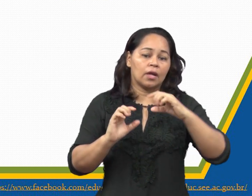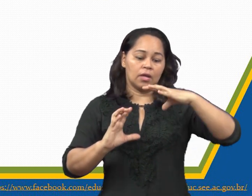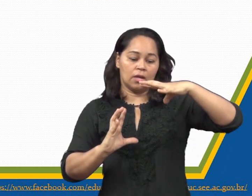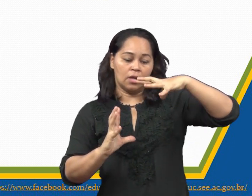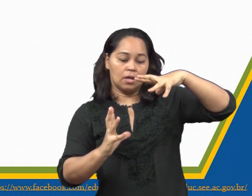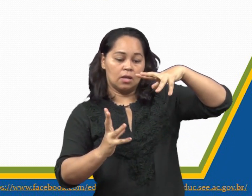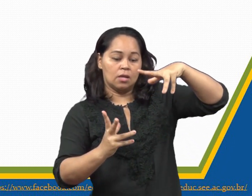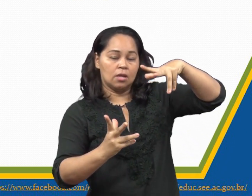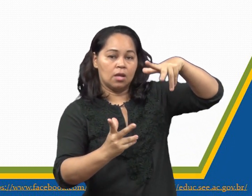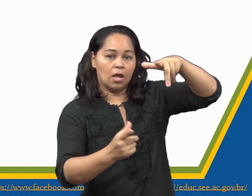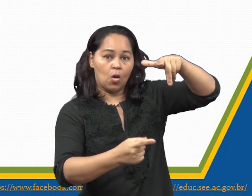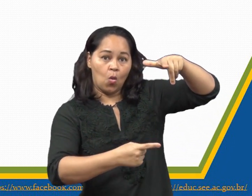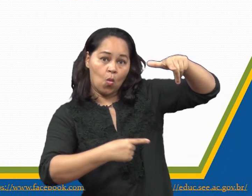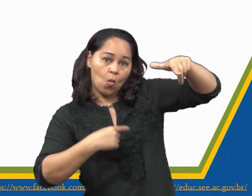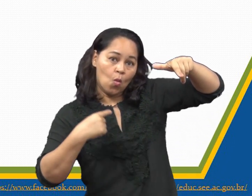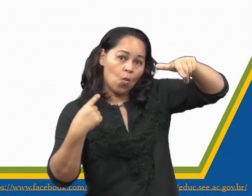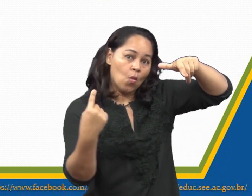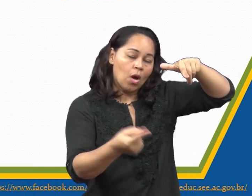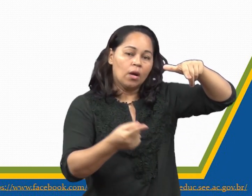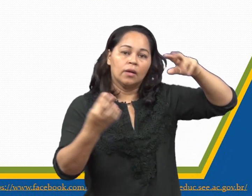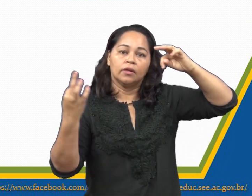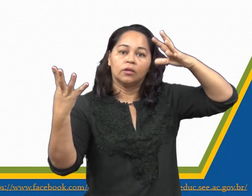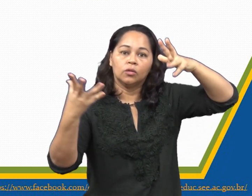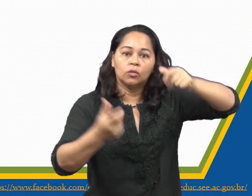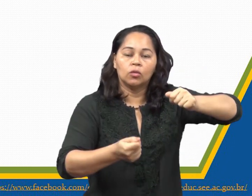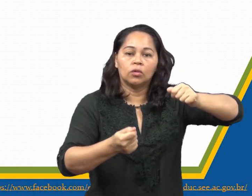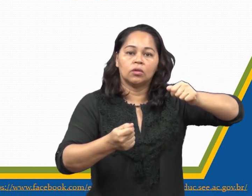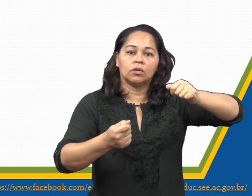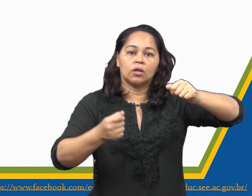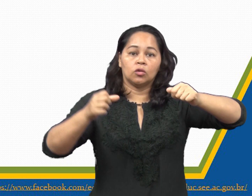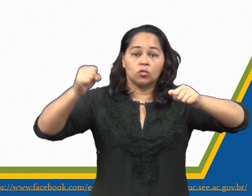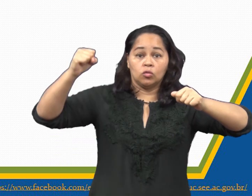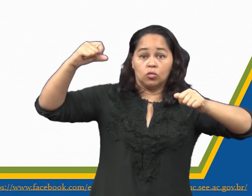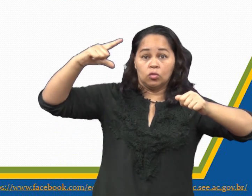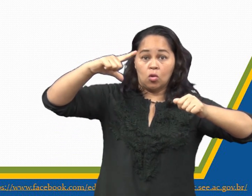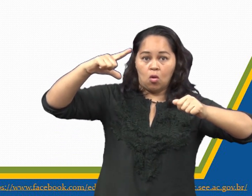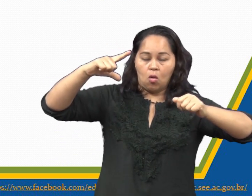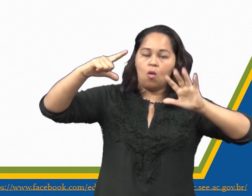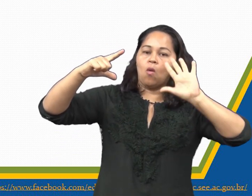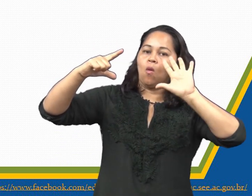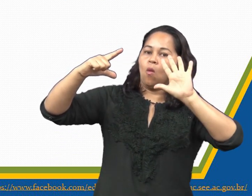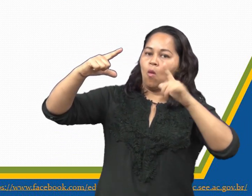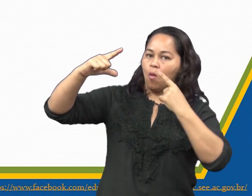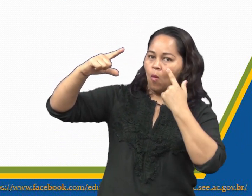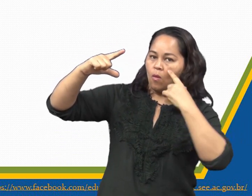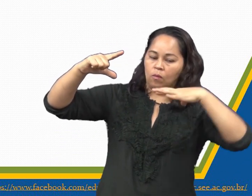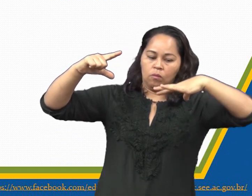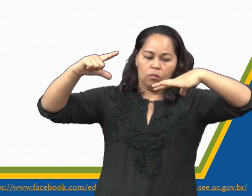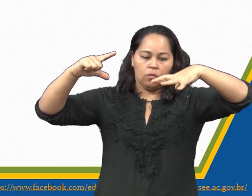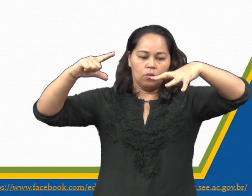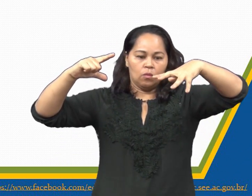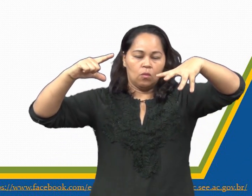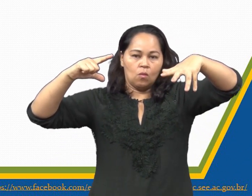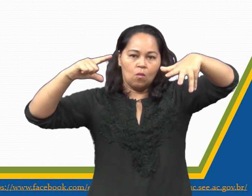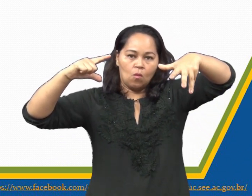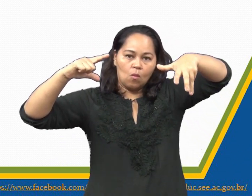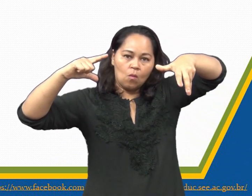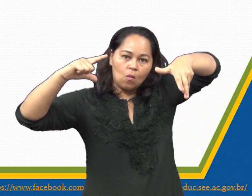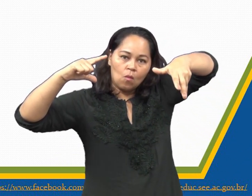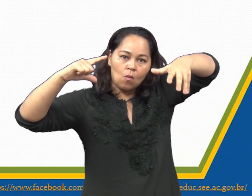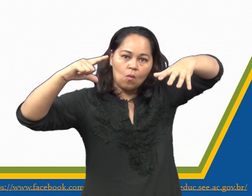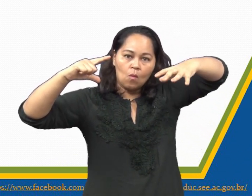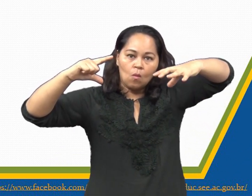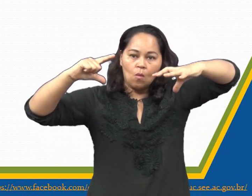leva para dar a volta completa ao redor do Sol. Normalmente, um ano corresponde